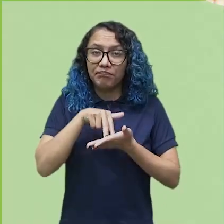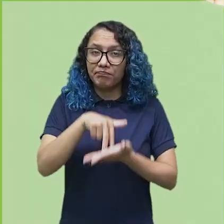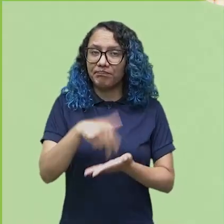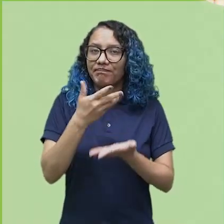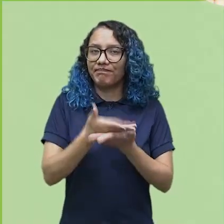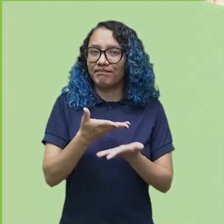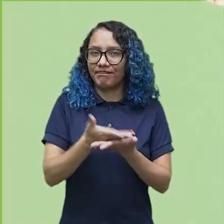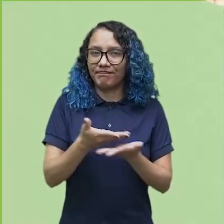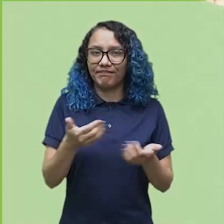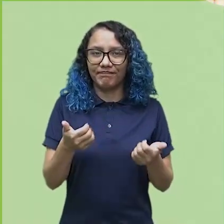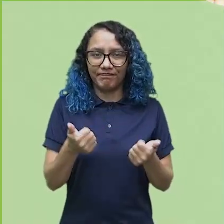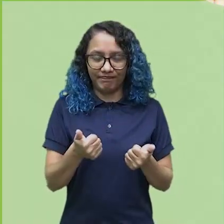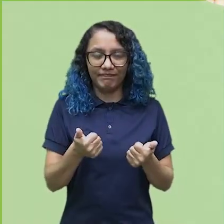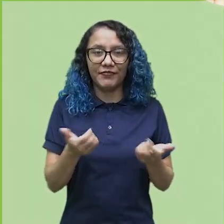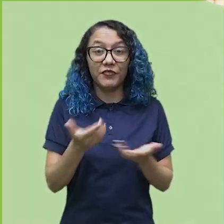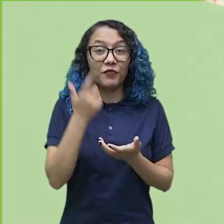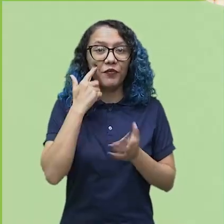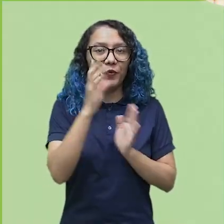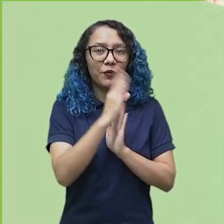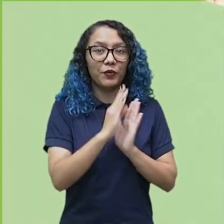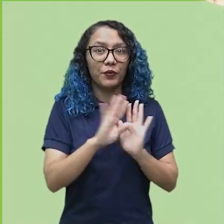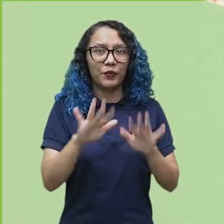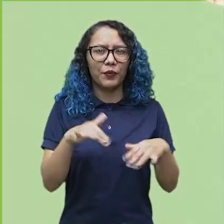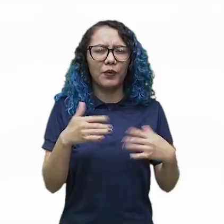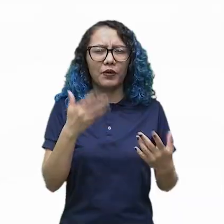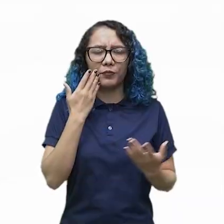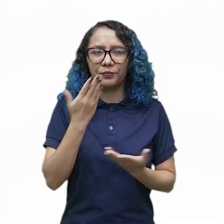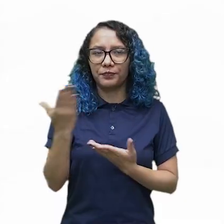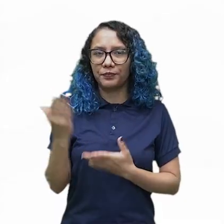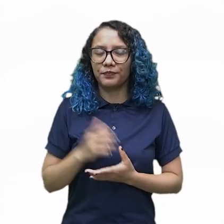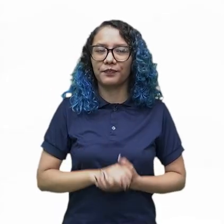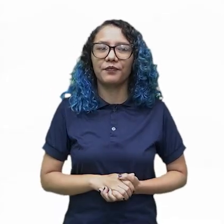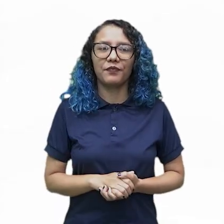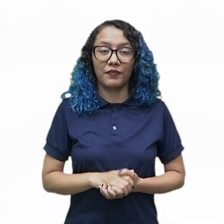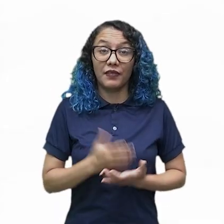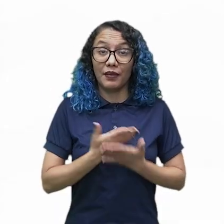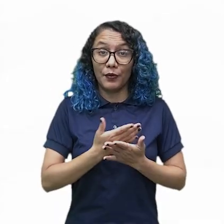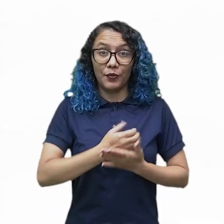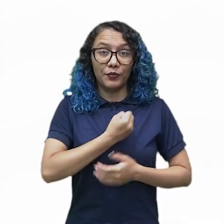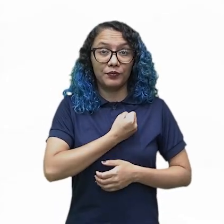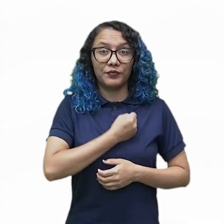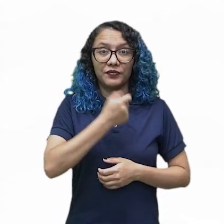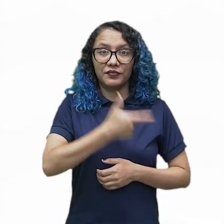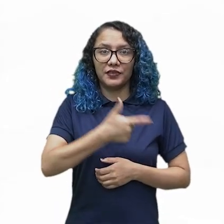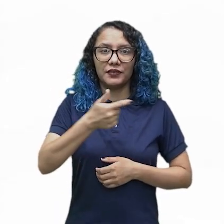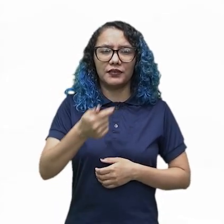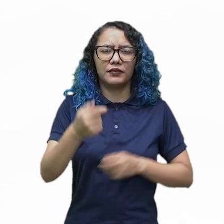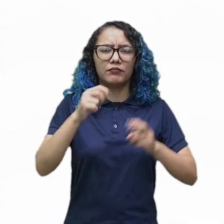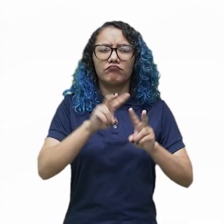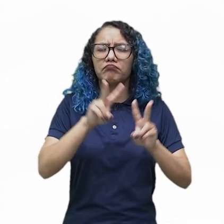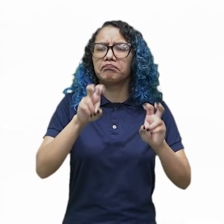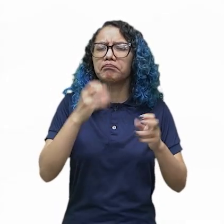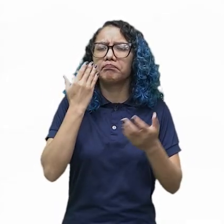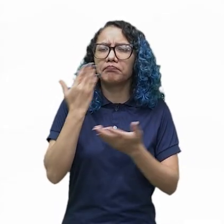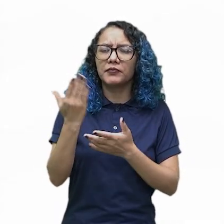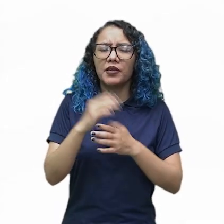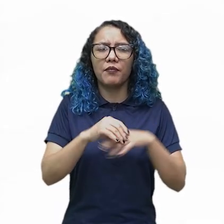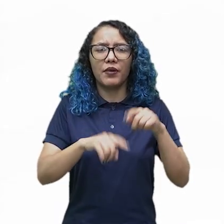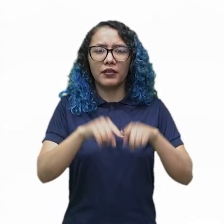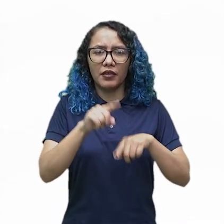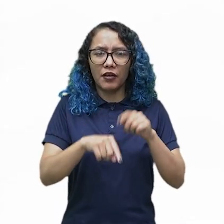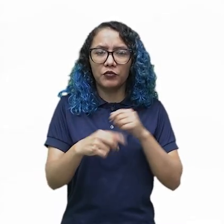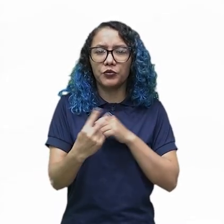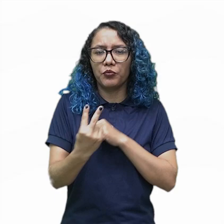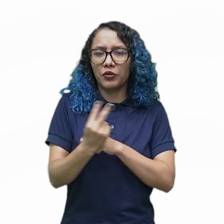na aula de hoje. Bora dar uma olhadinha no objeto de conhecimento para a aula 27, Equipamentos de